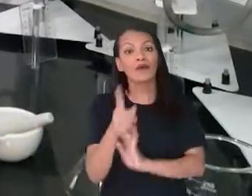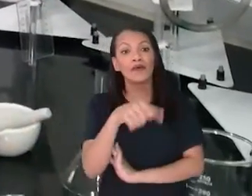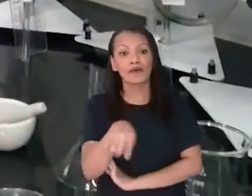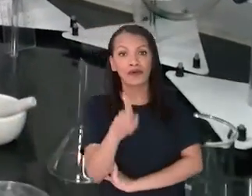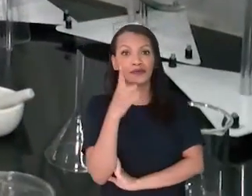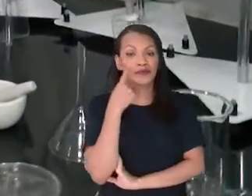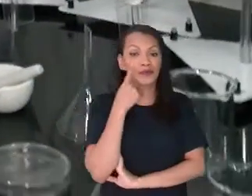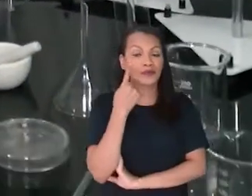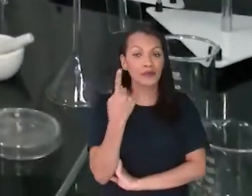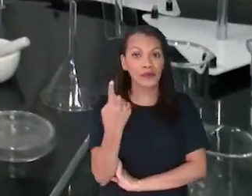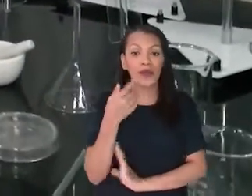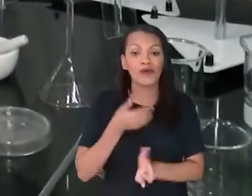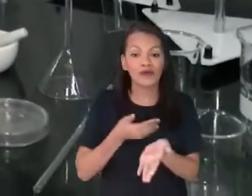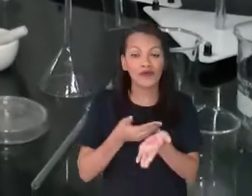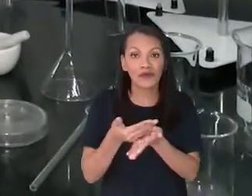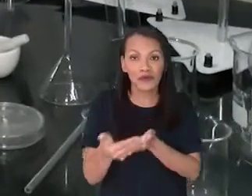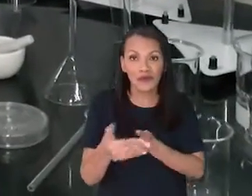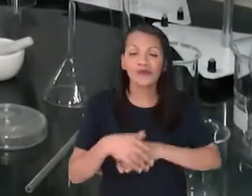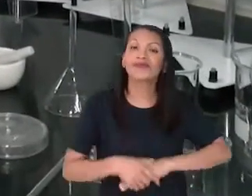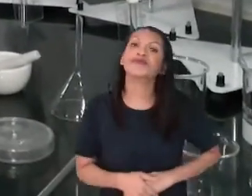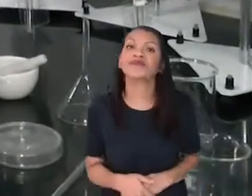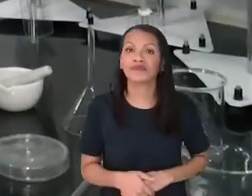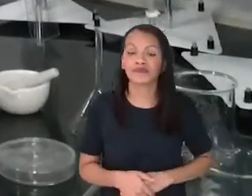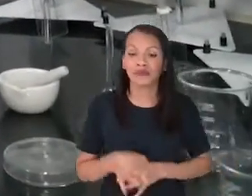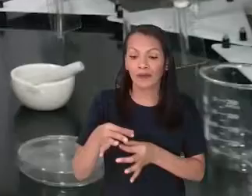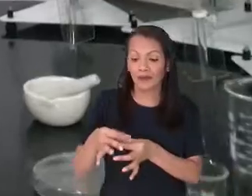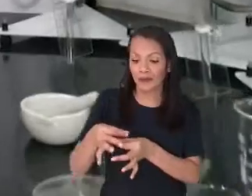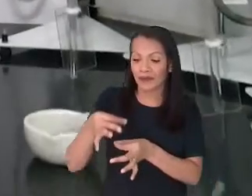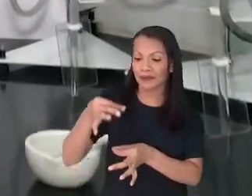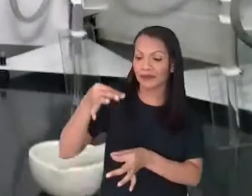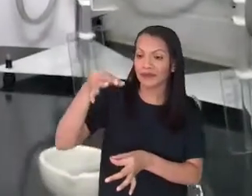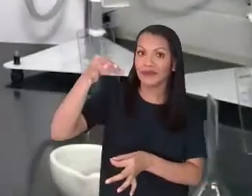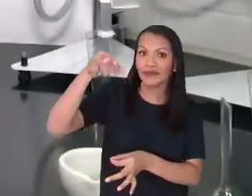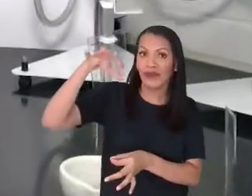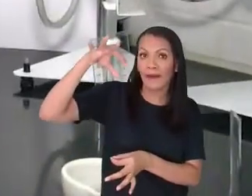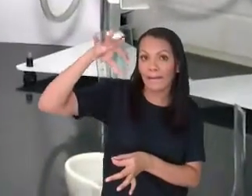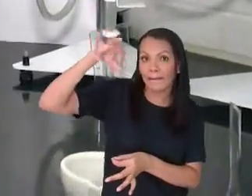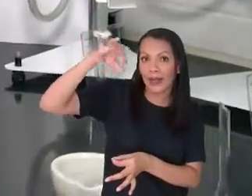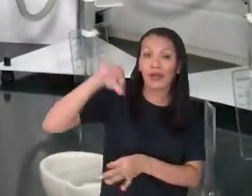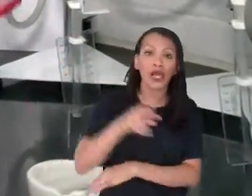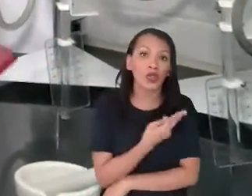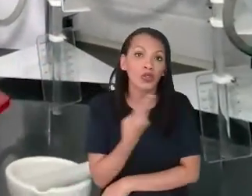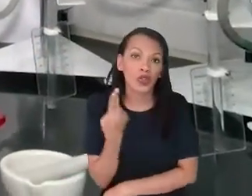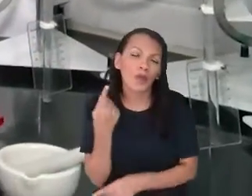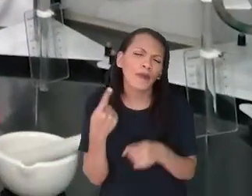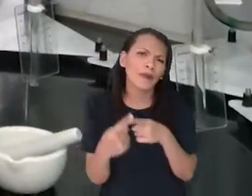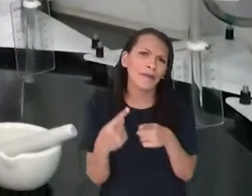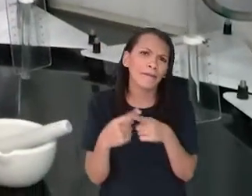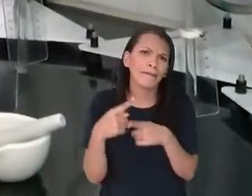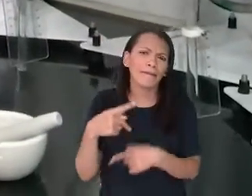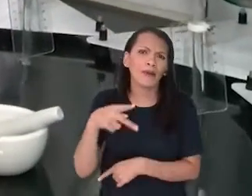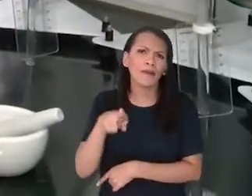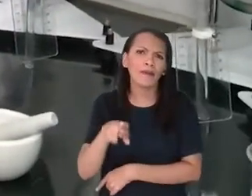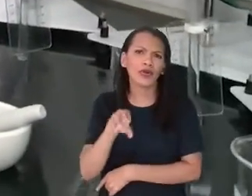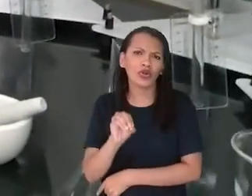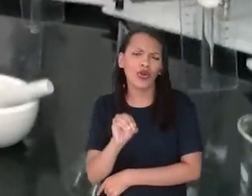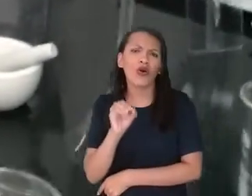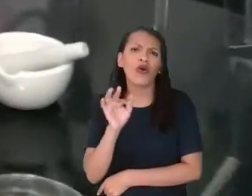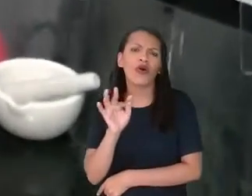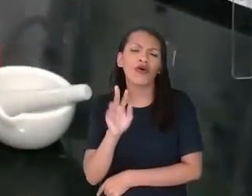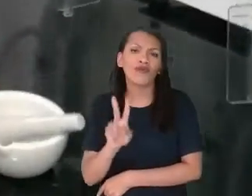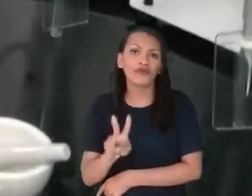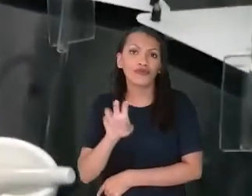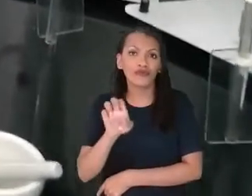um. Vamos começar pela proveta. A proveta recebe esse nome porque ela tem esse apoio, a gente vai